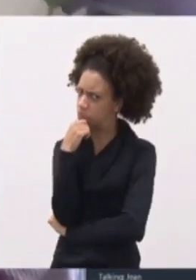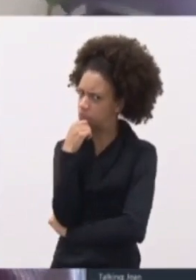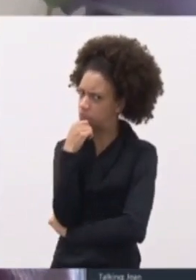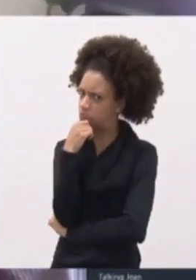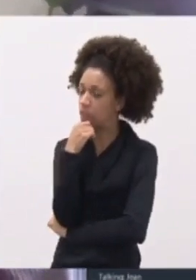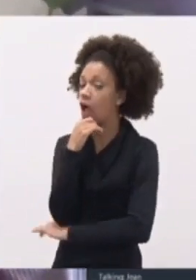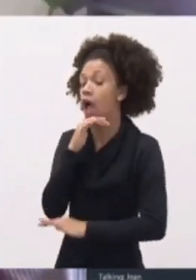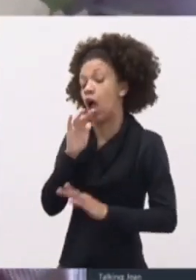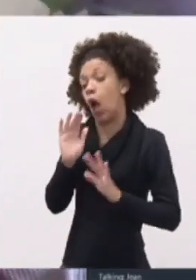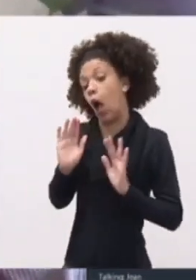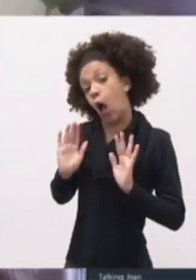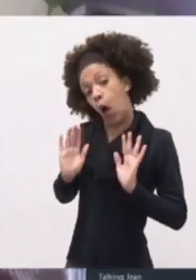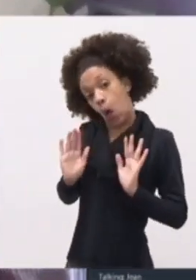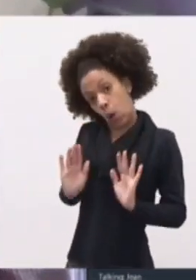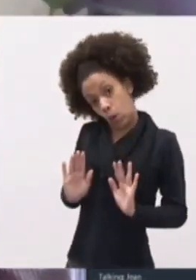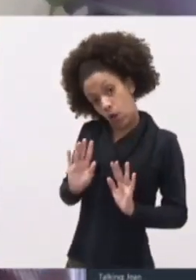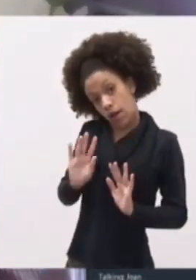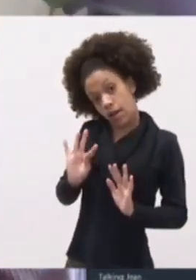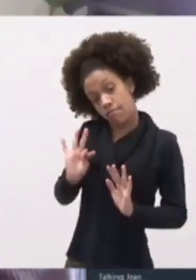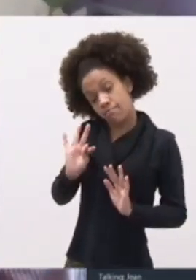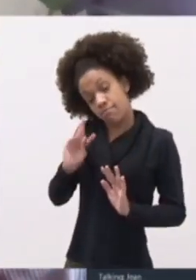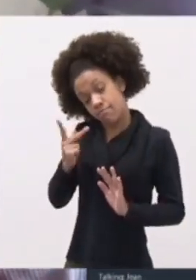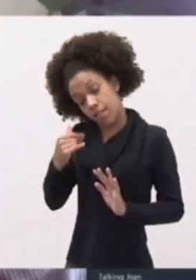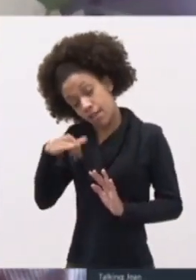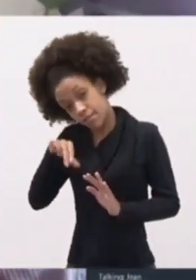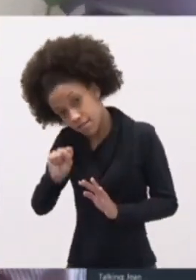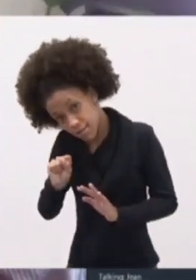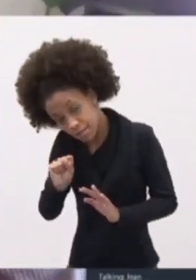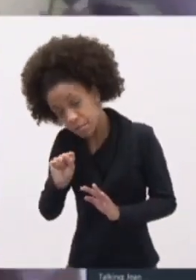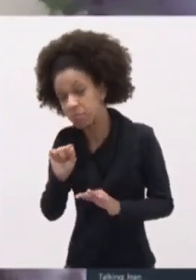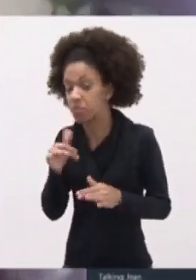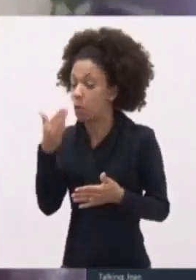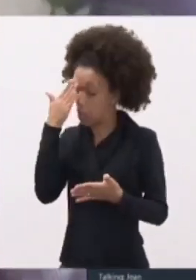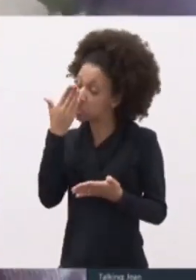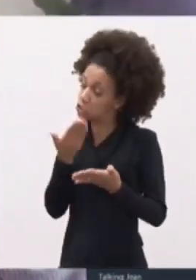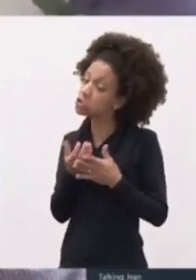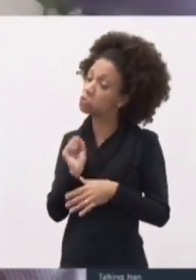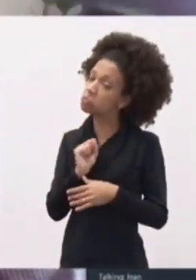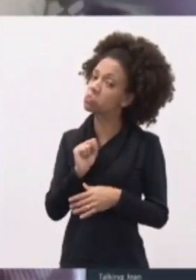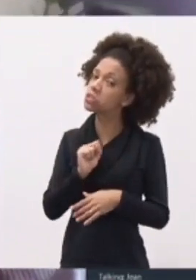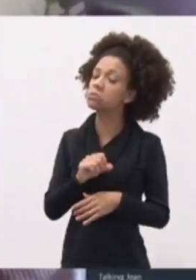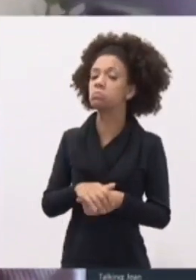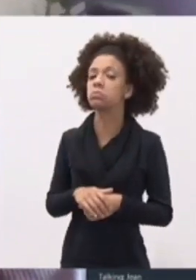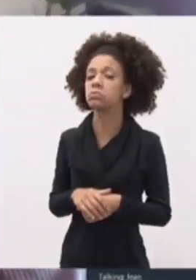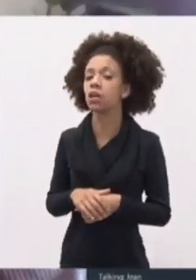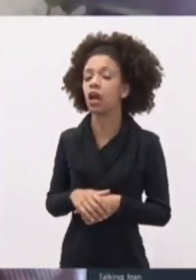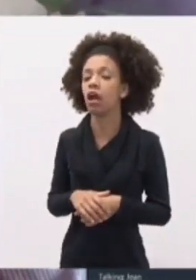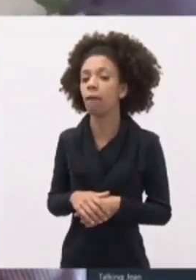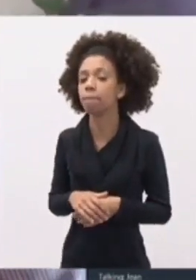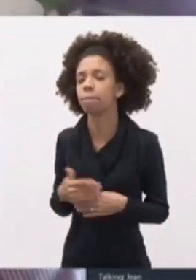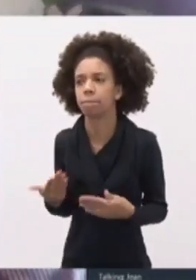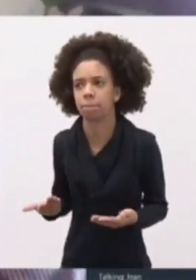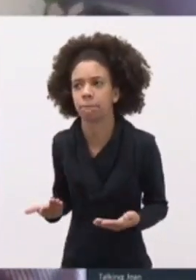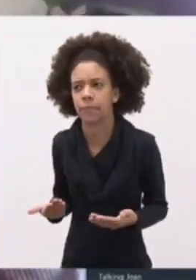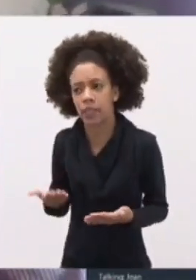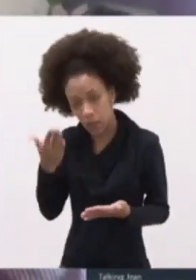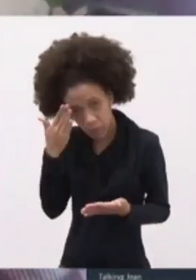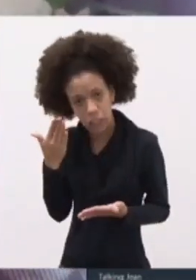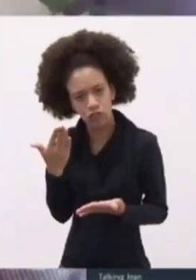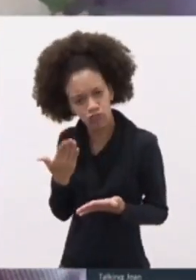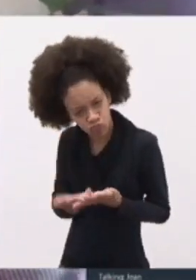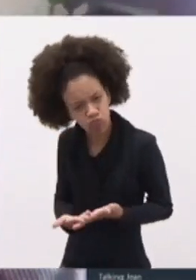Olha, Thaís, eu acredito que sim, né? Eu acredito